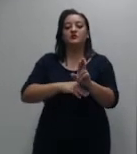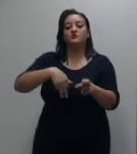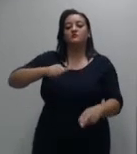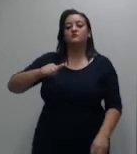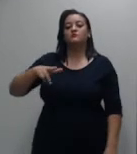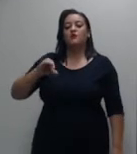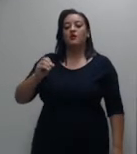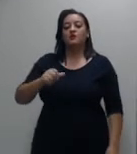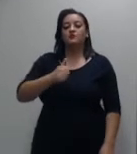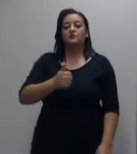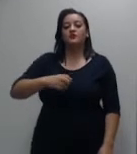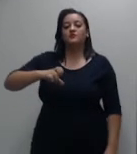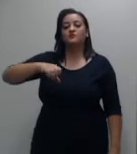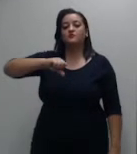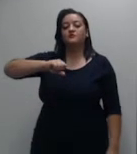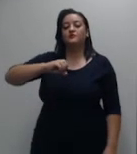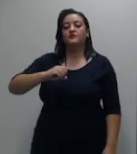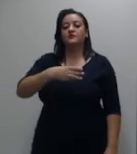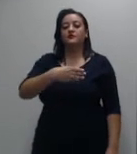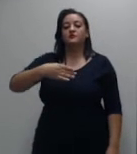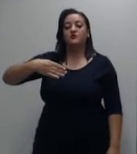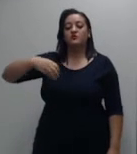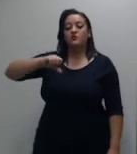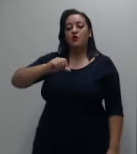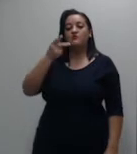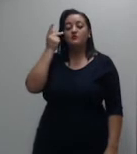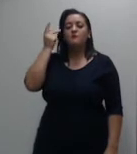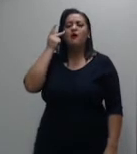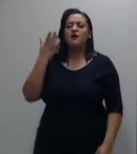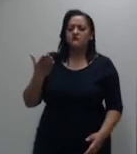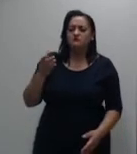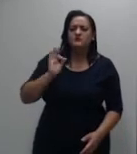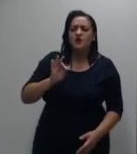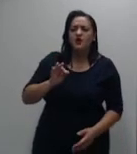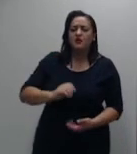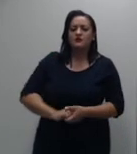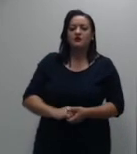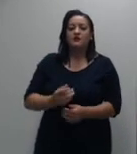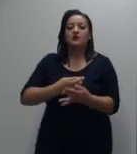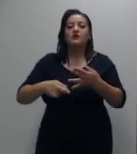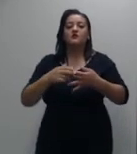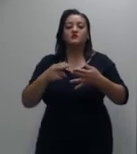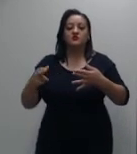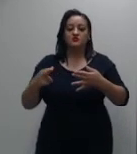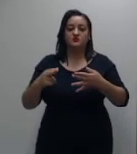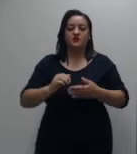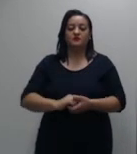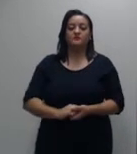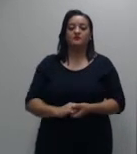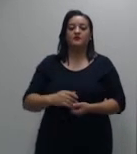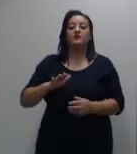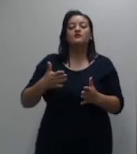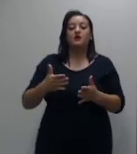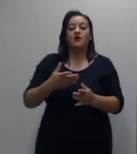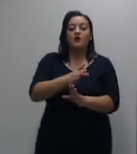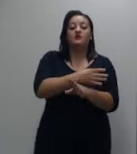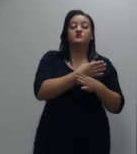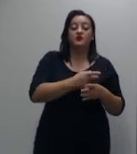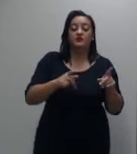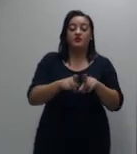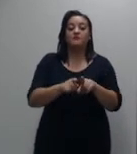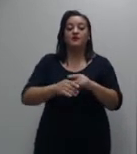ereto 1000500 9349 São Paulo nesse eu agravo interno estão está sendo